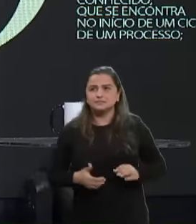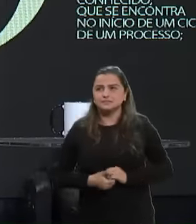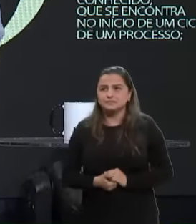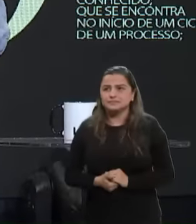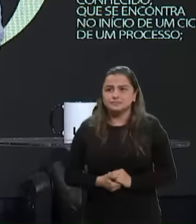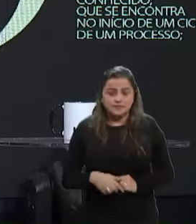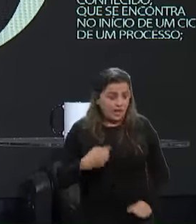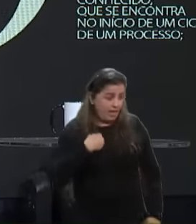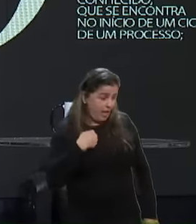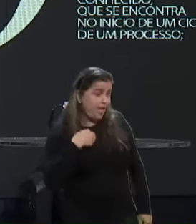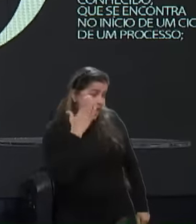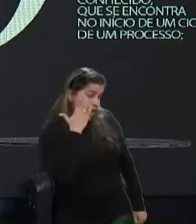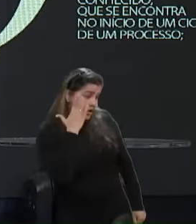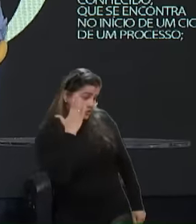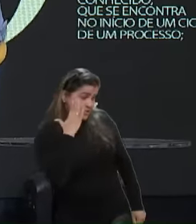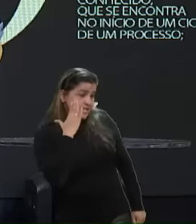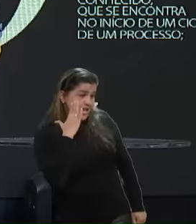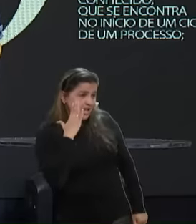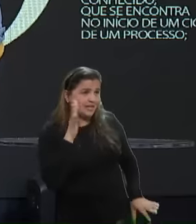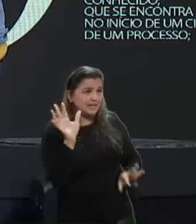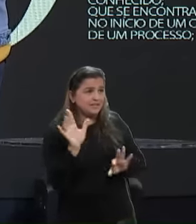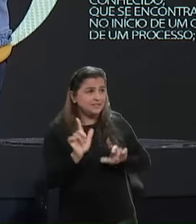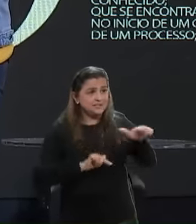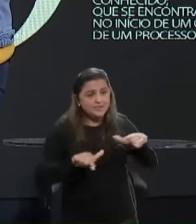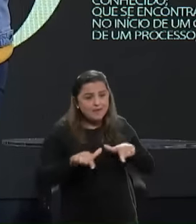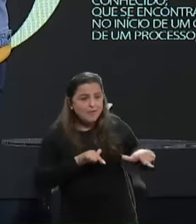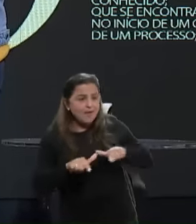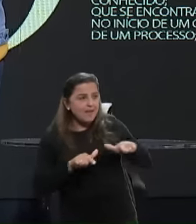Eu sei trabalhar com pedras diferentes.